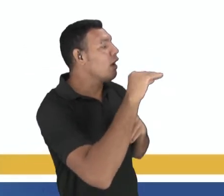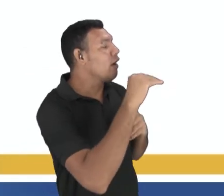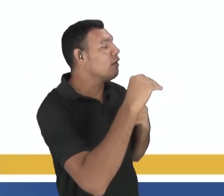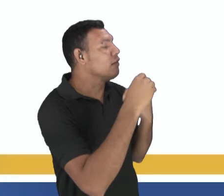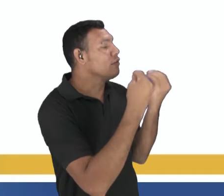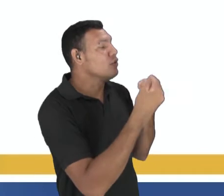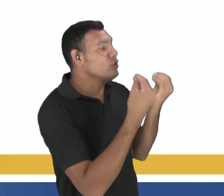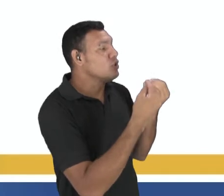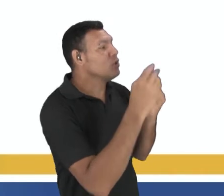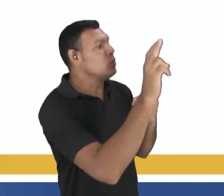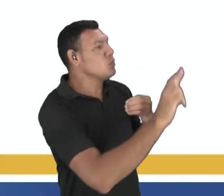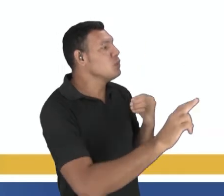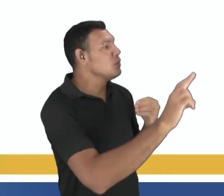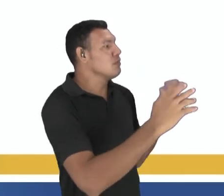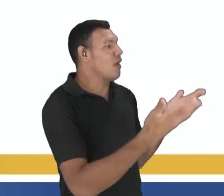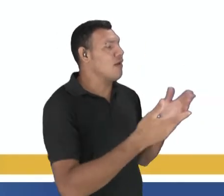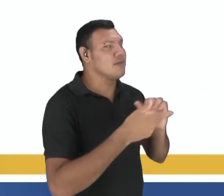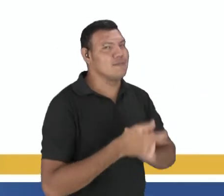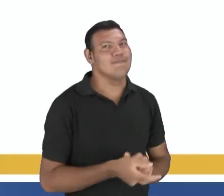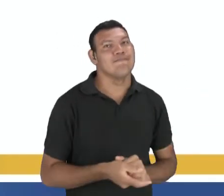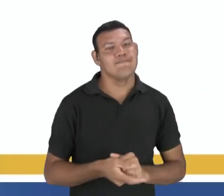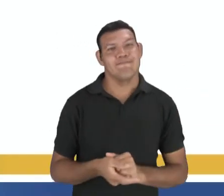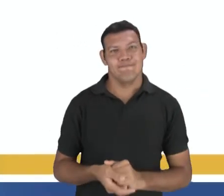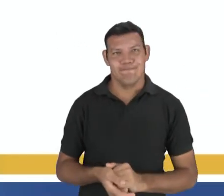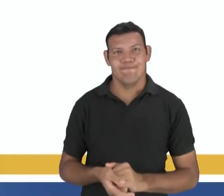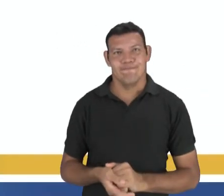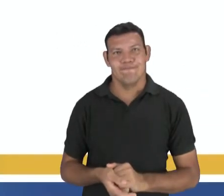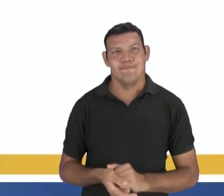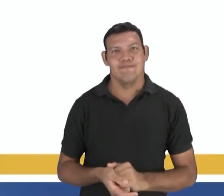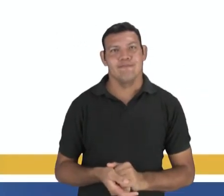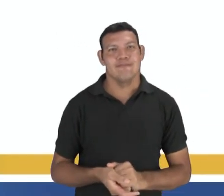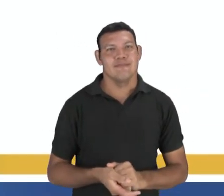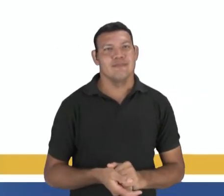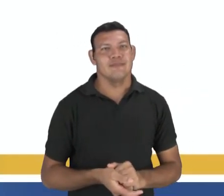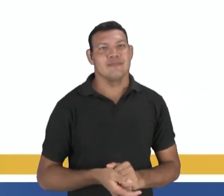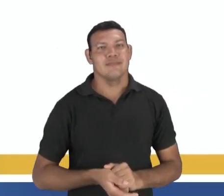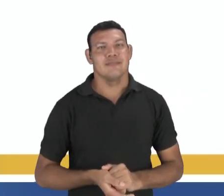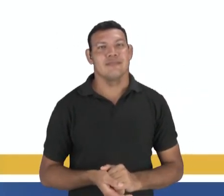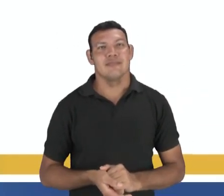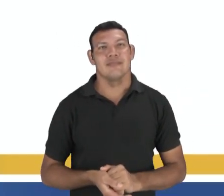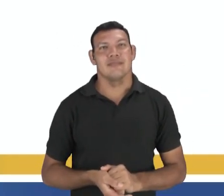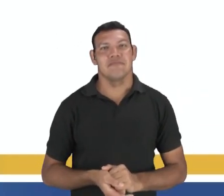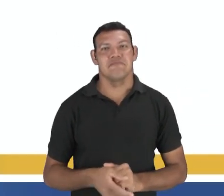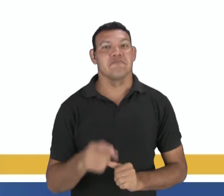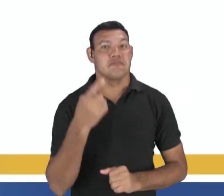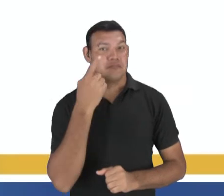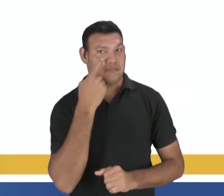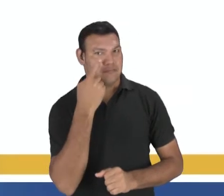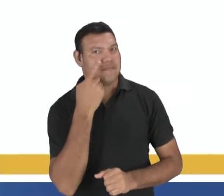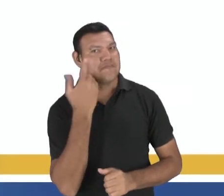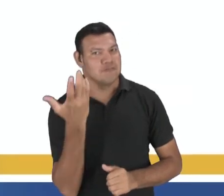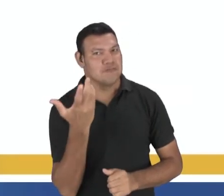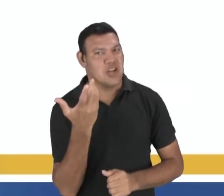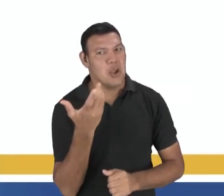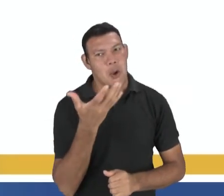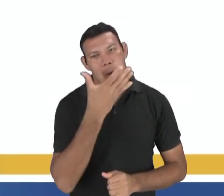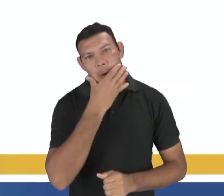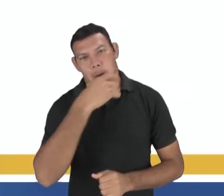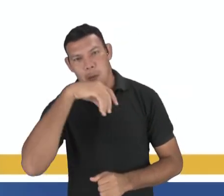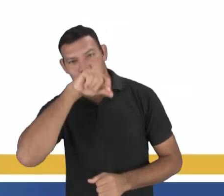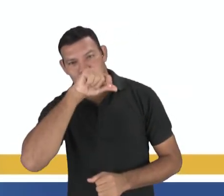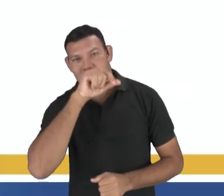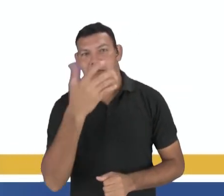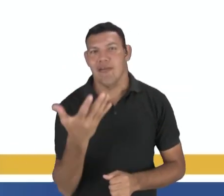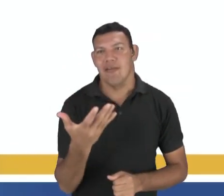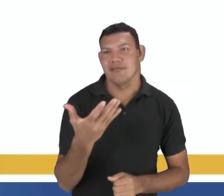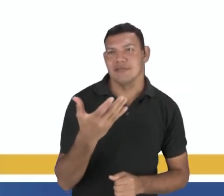atual, e certamente o pai ou o avô ou um tio, fica para você inferir, segurando um disco de vinil.